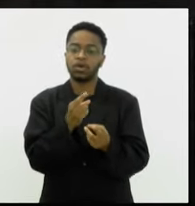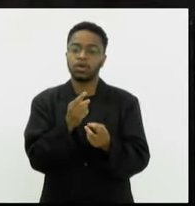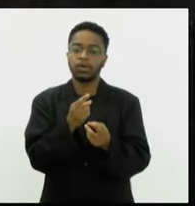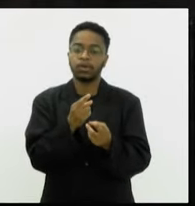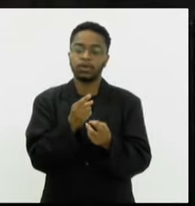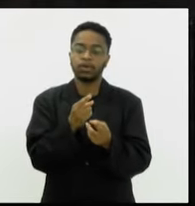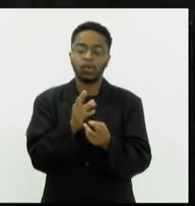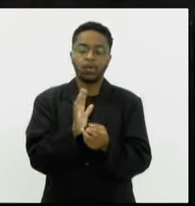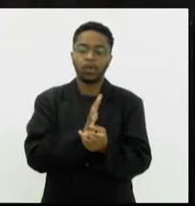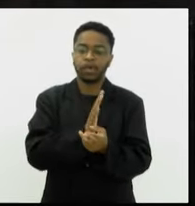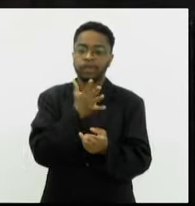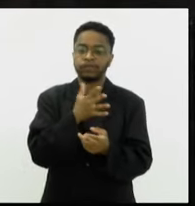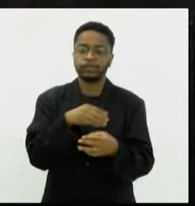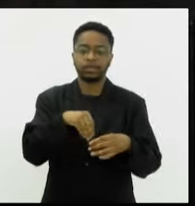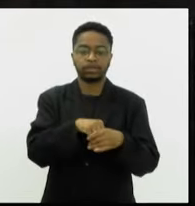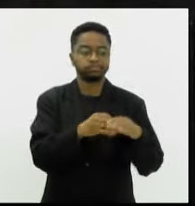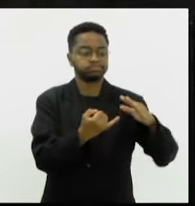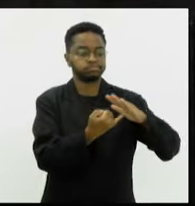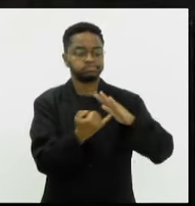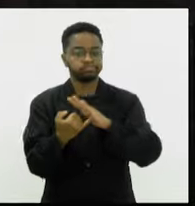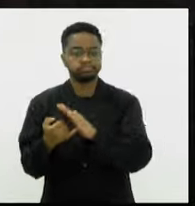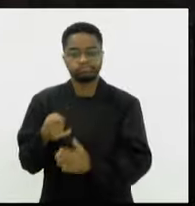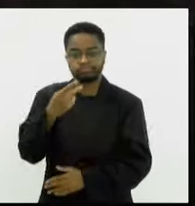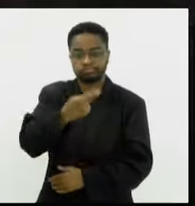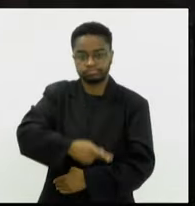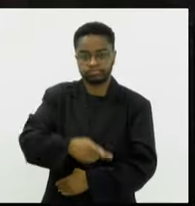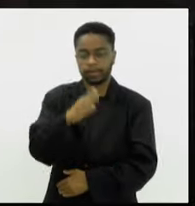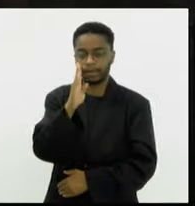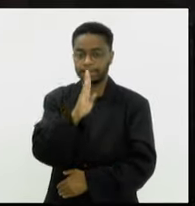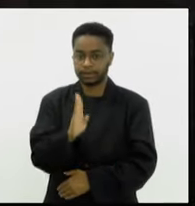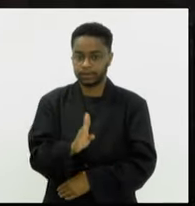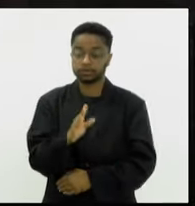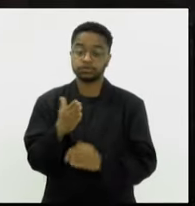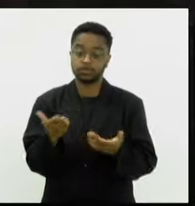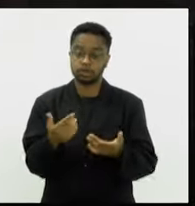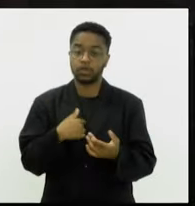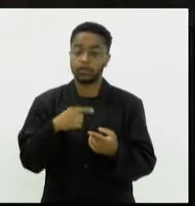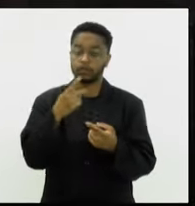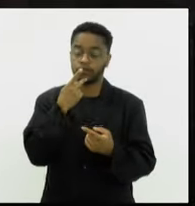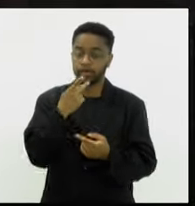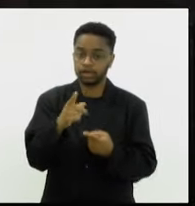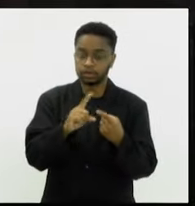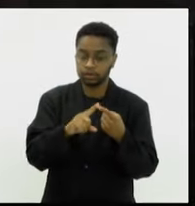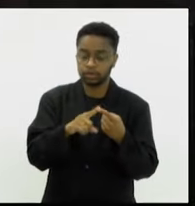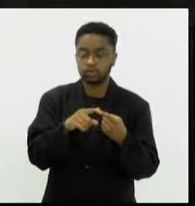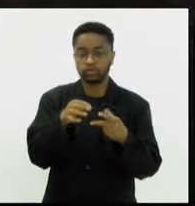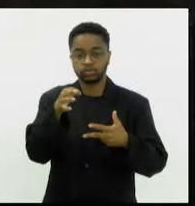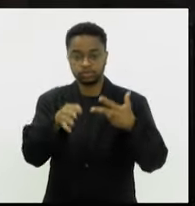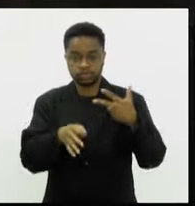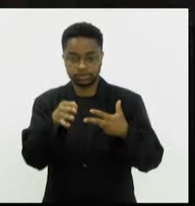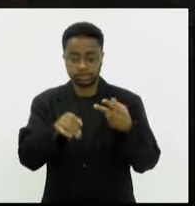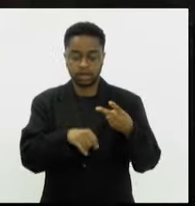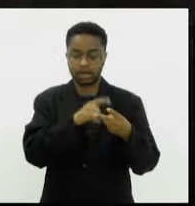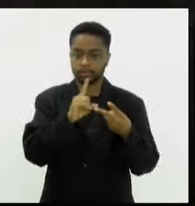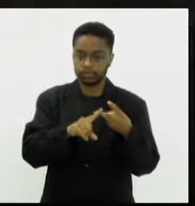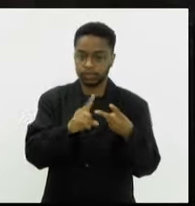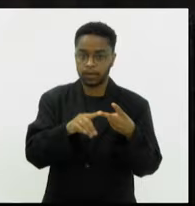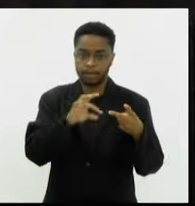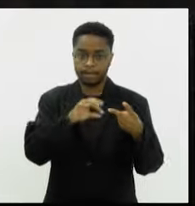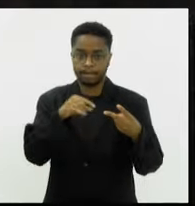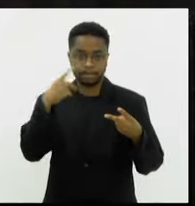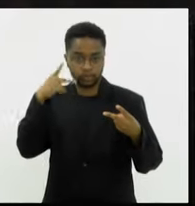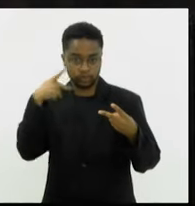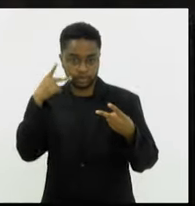apodrecida entre as instituições brasileiras. E as instituições, eu me refiro às instituições do judiciário, às instituições da